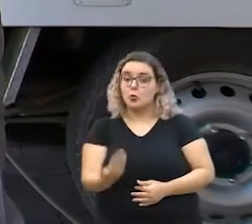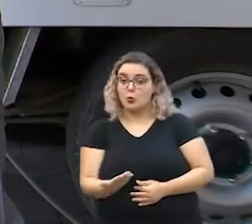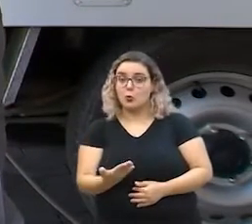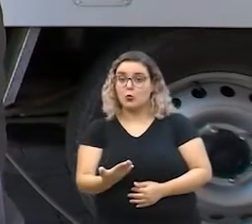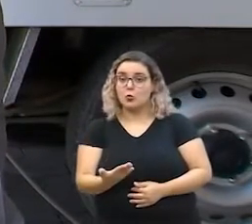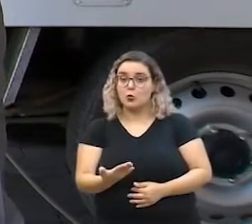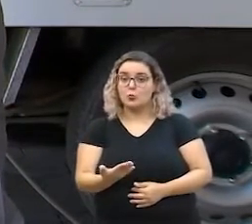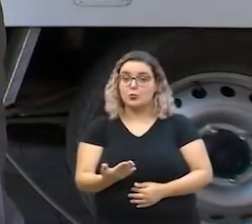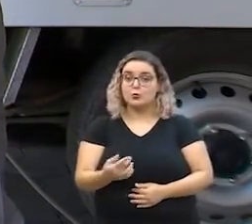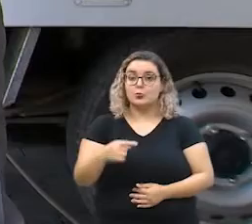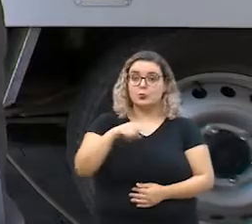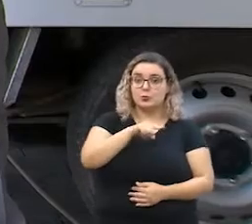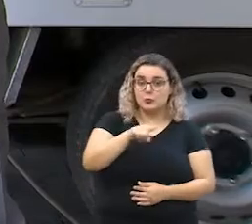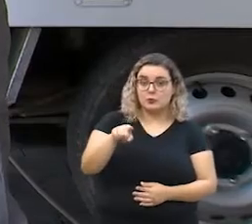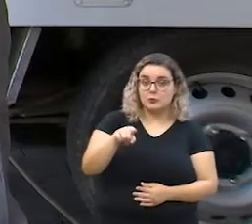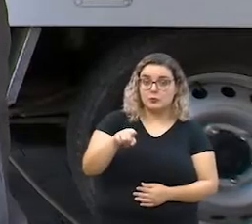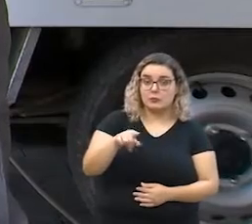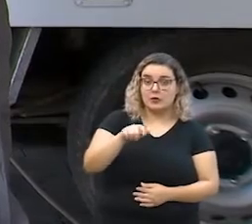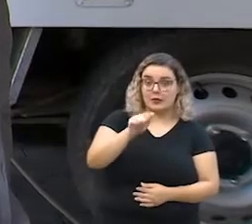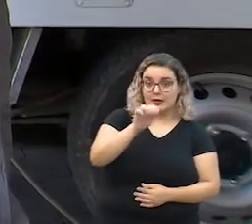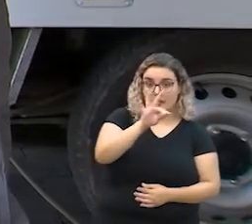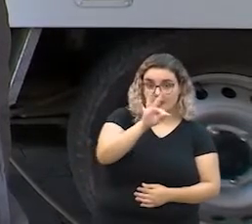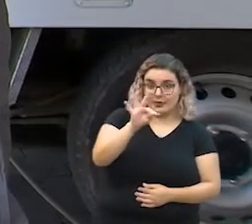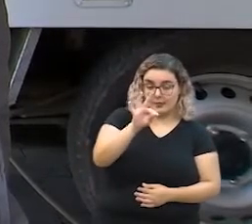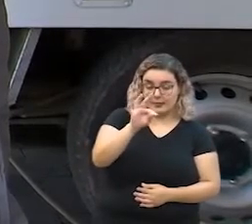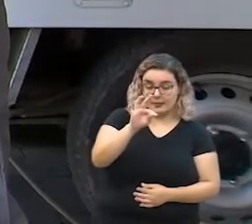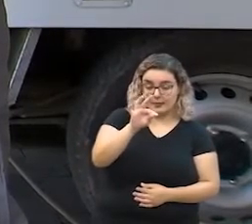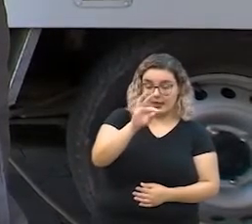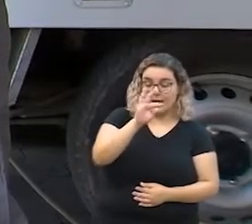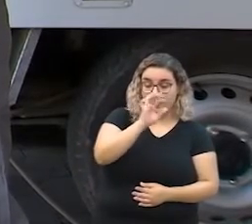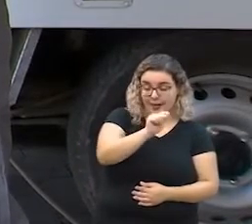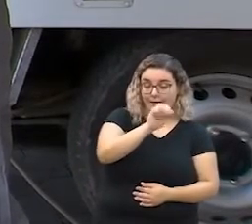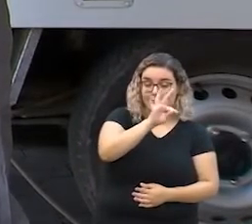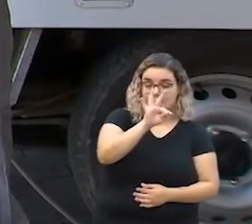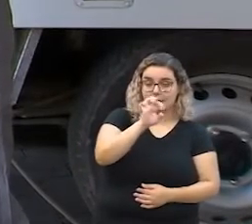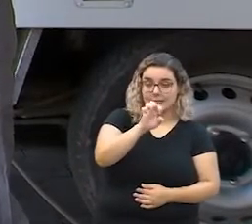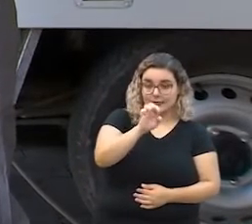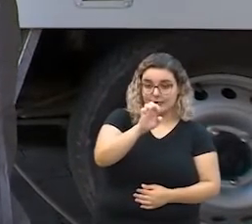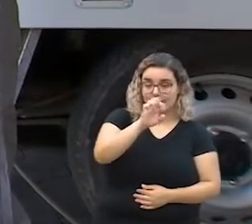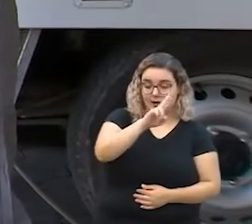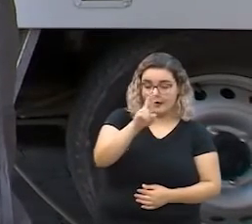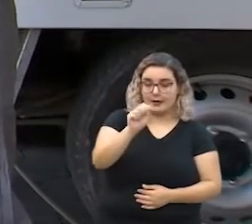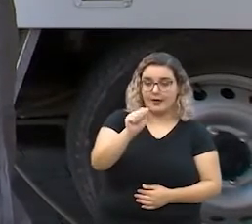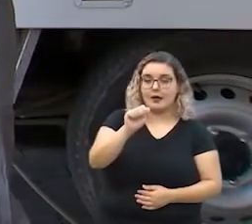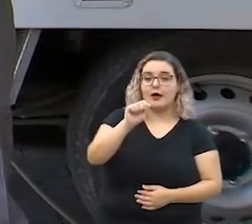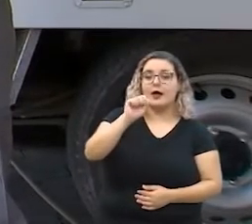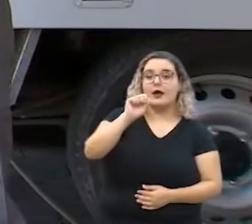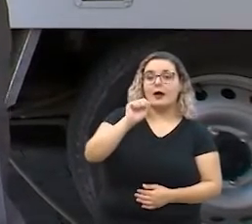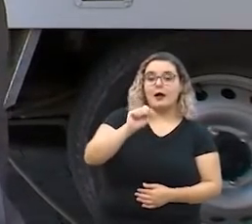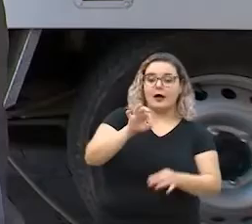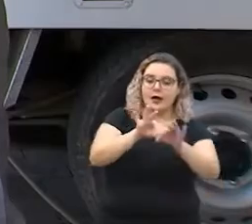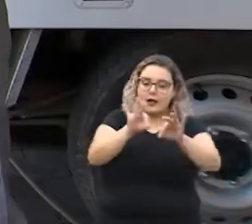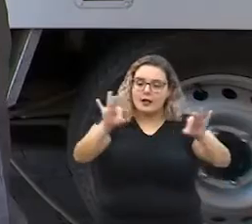você aterra aquela linha para ter certeza que o mesmo potencial da linha é o do chão, é